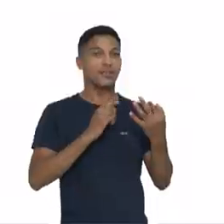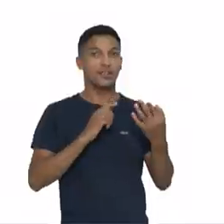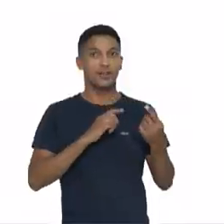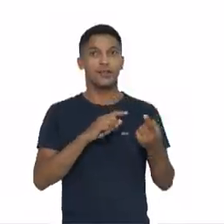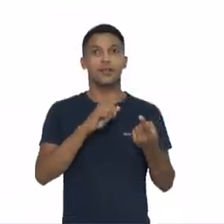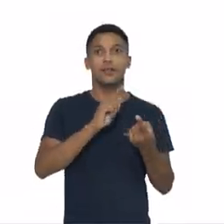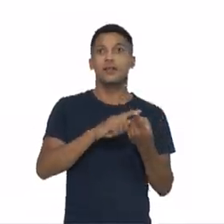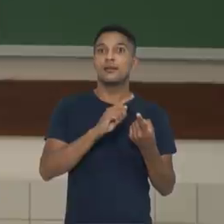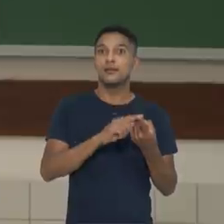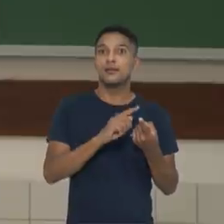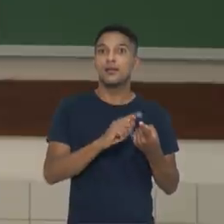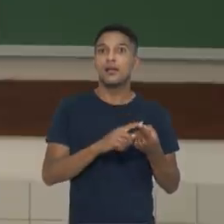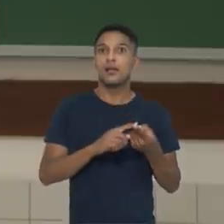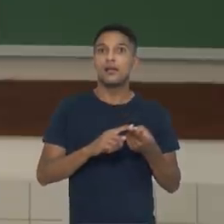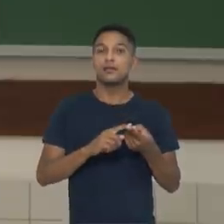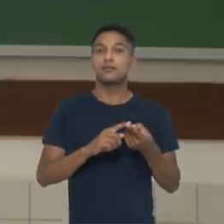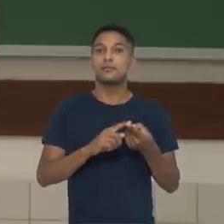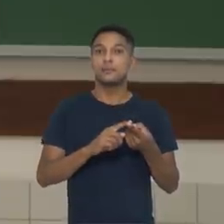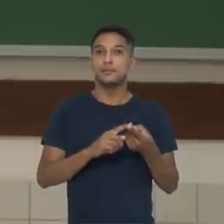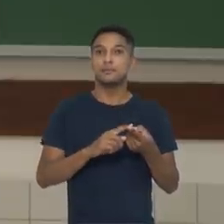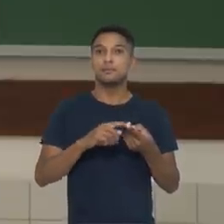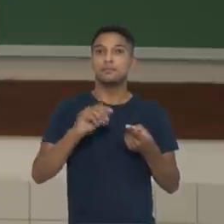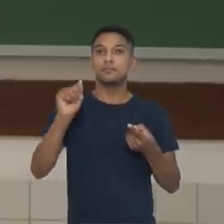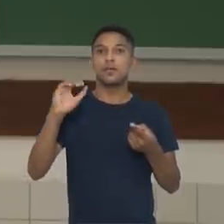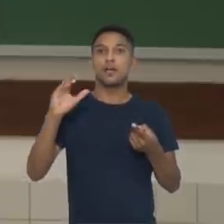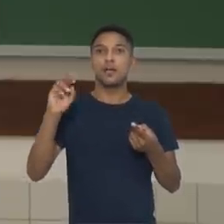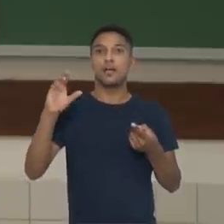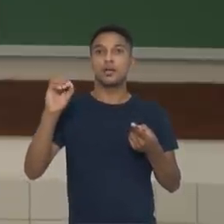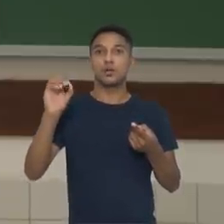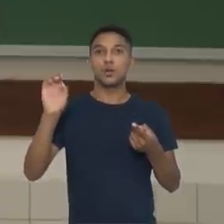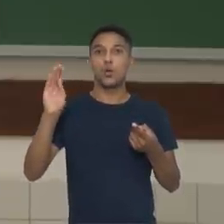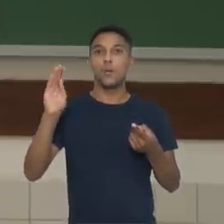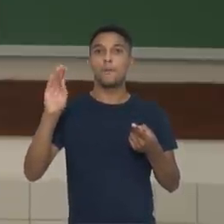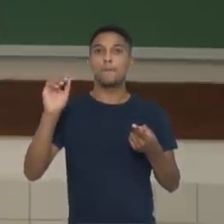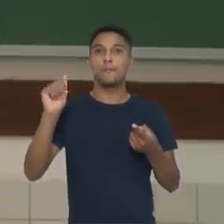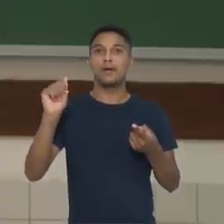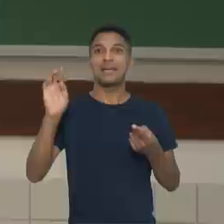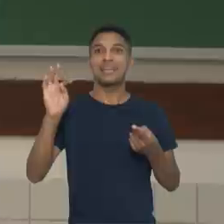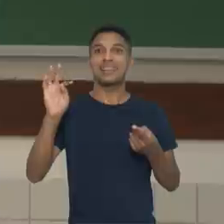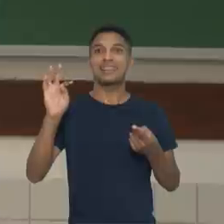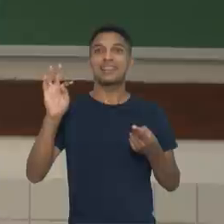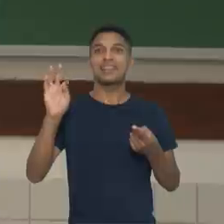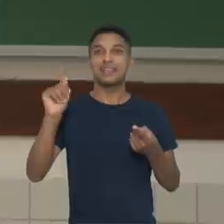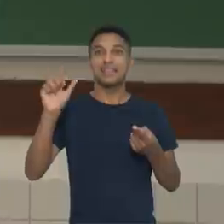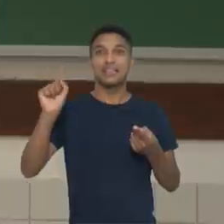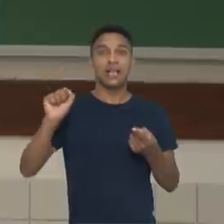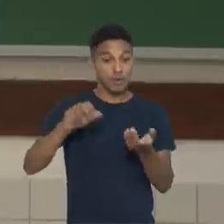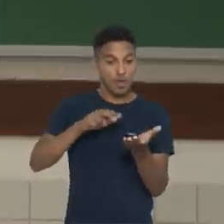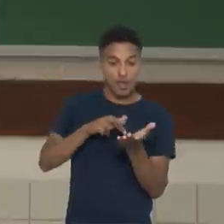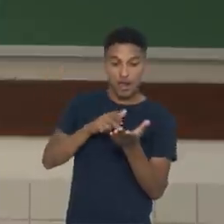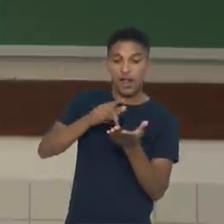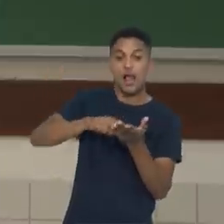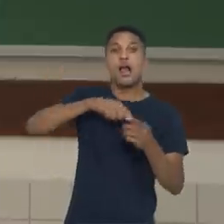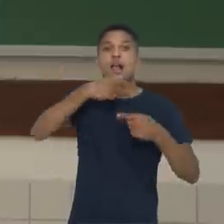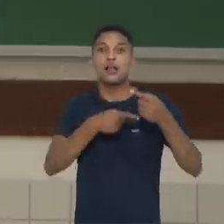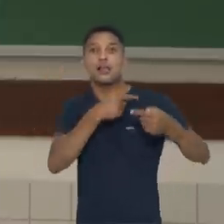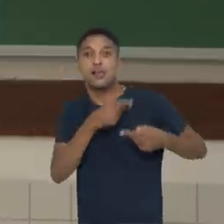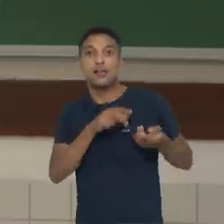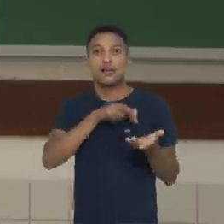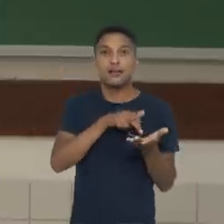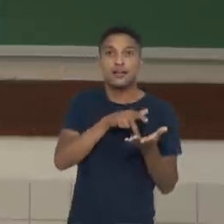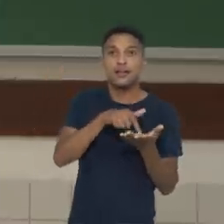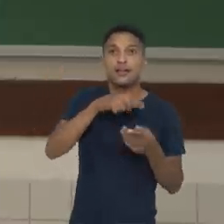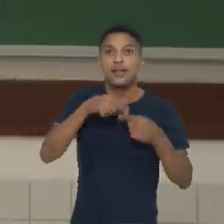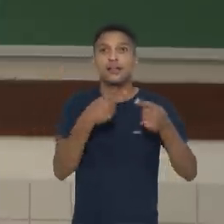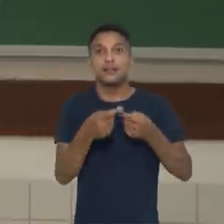equilibristas, né? Então, no nosso país, o circo é itinerante e vai trabalhar o equilibrismo, né? Os mágicos, né?